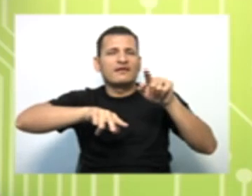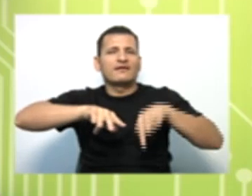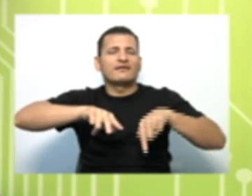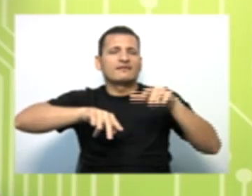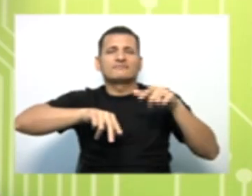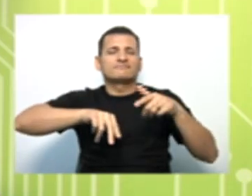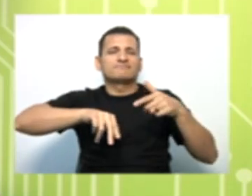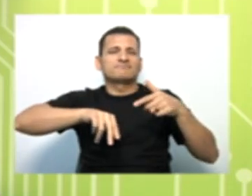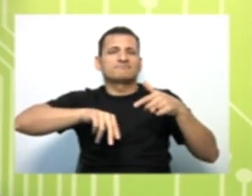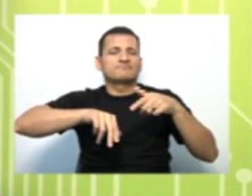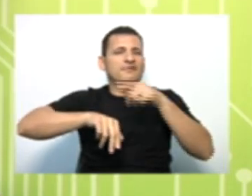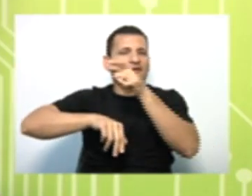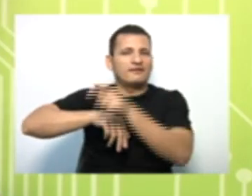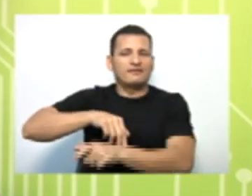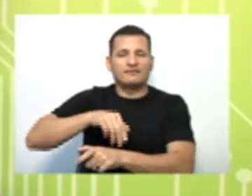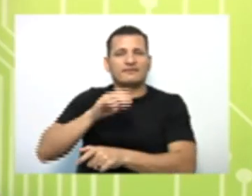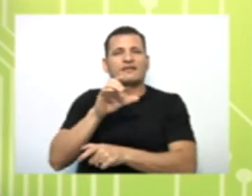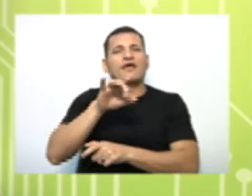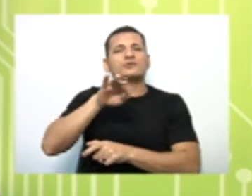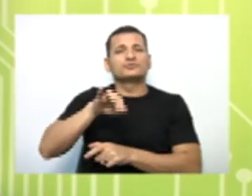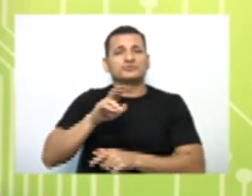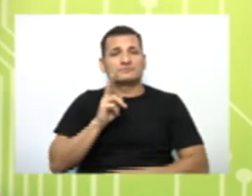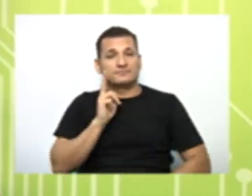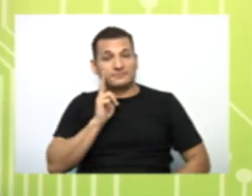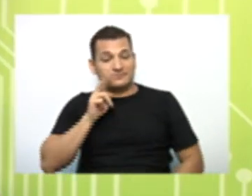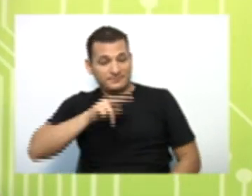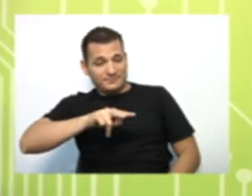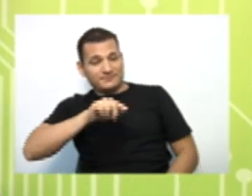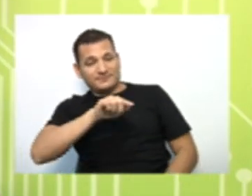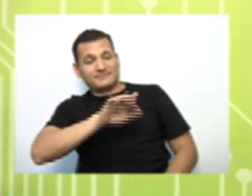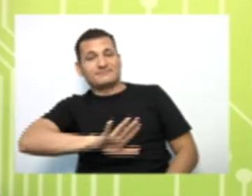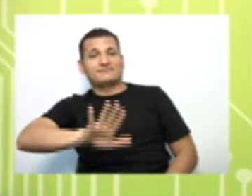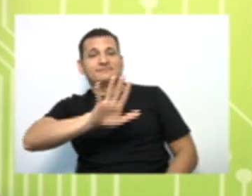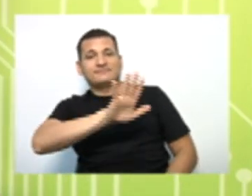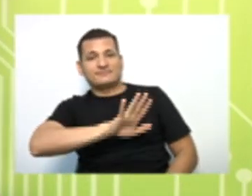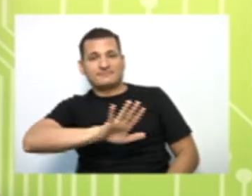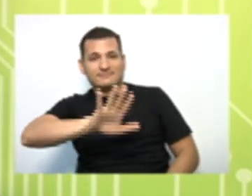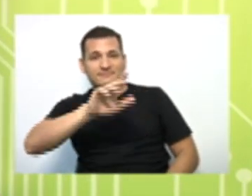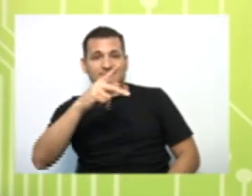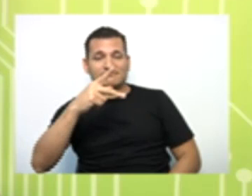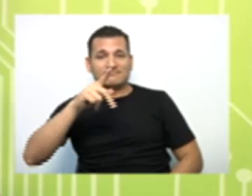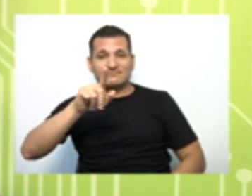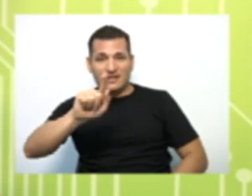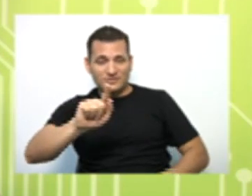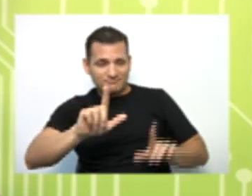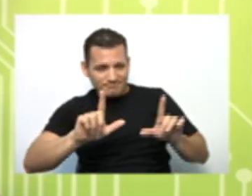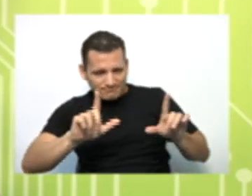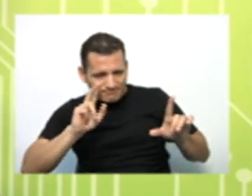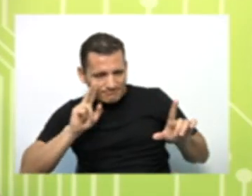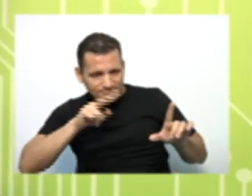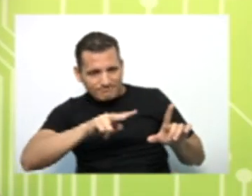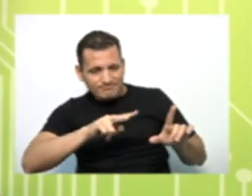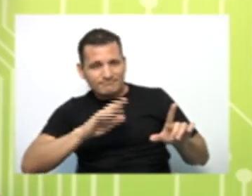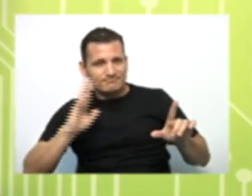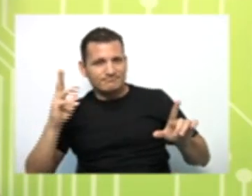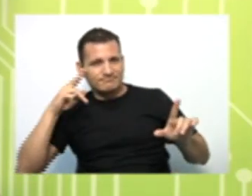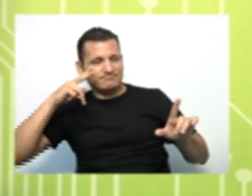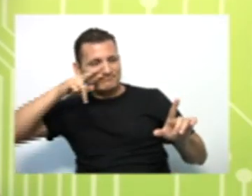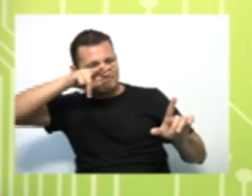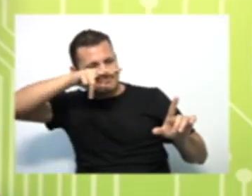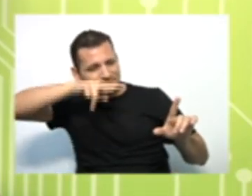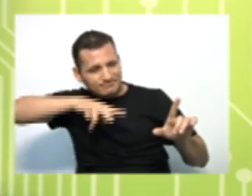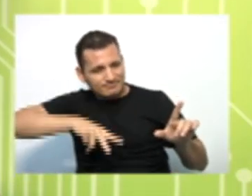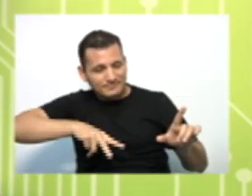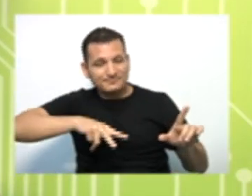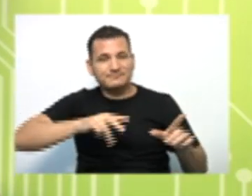vai ver a sua página, é ali onde todos vão observar a sua página, o seu cartão de